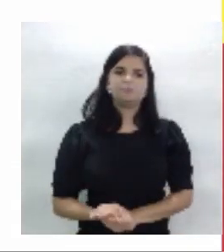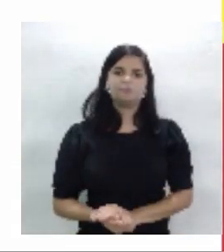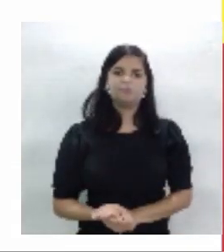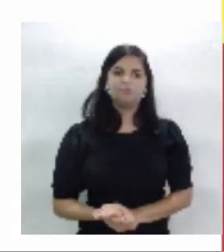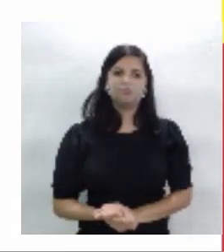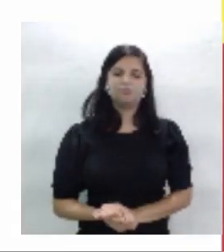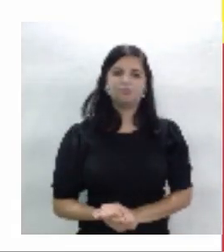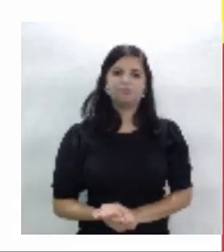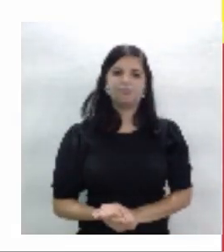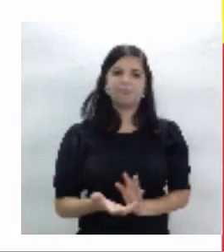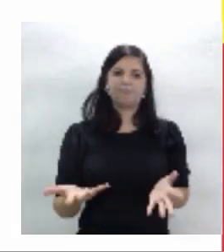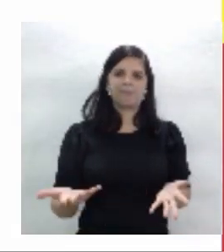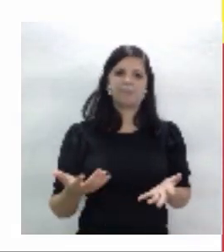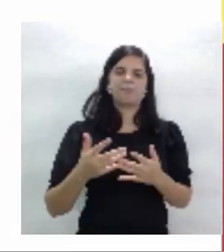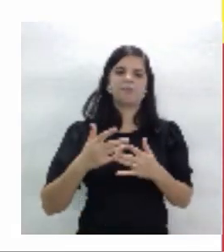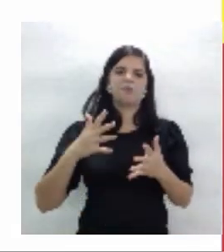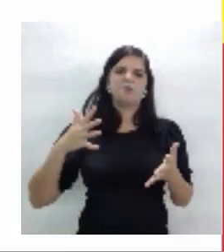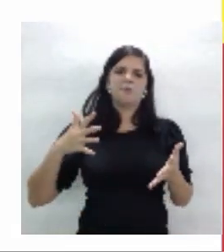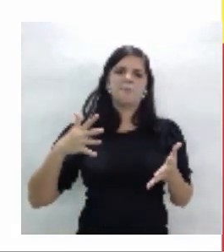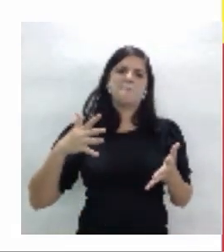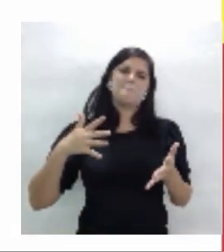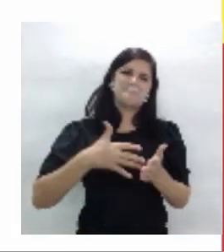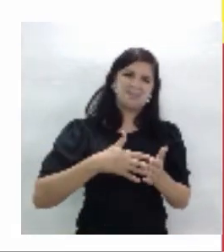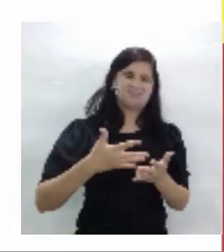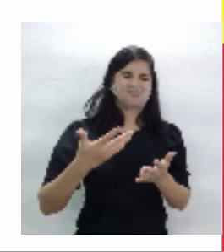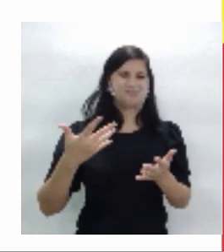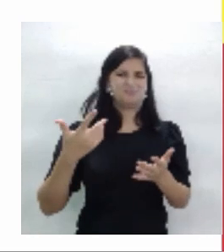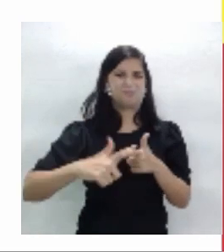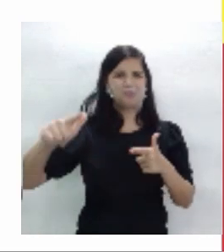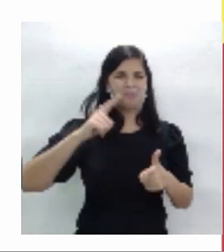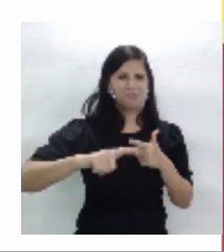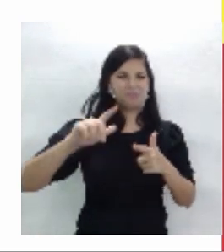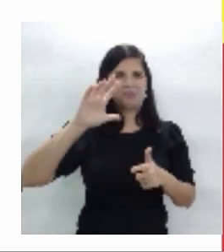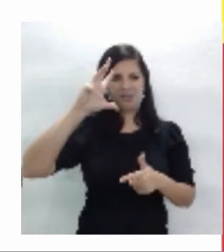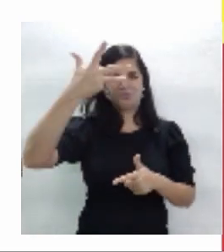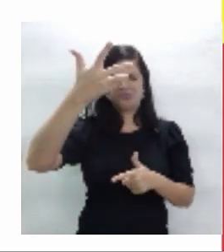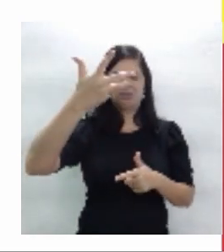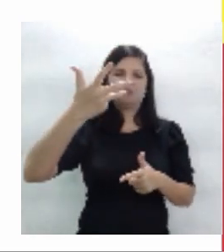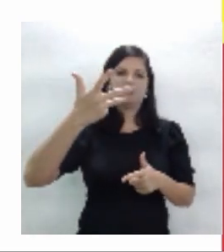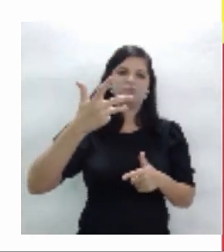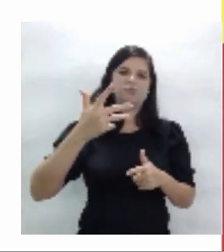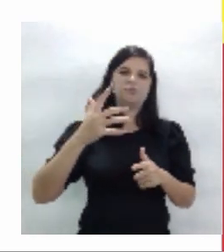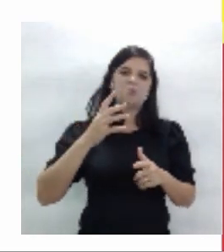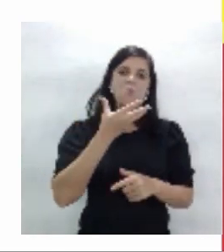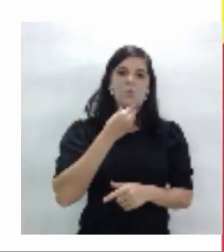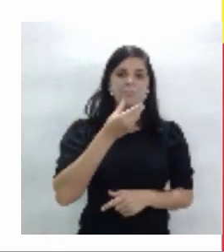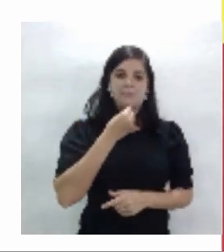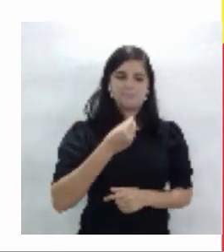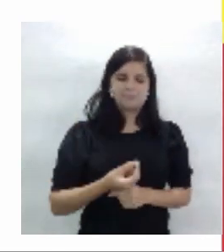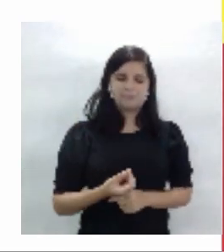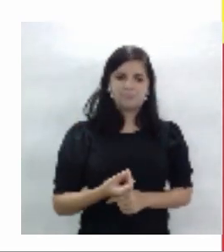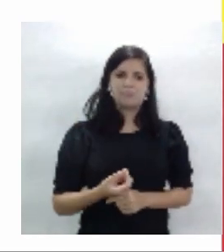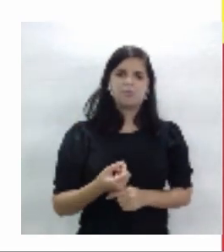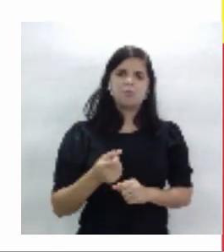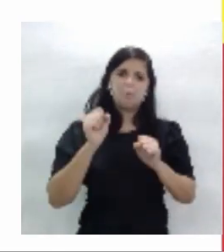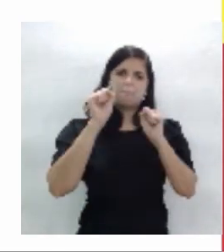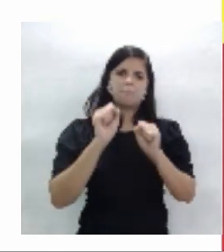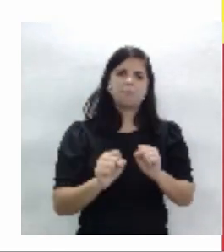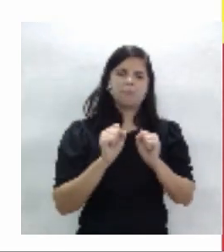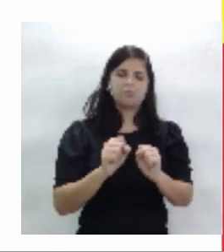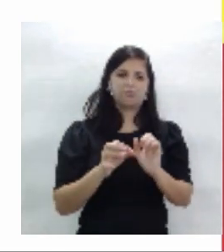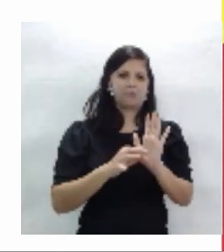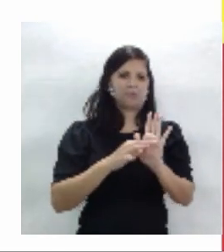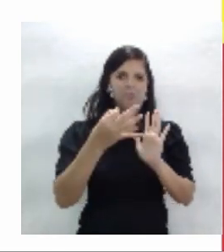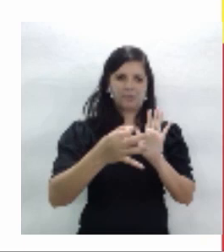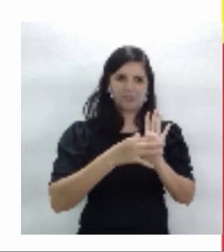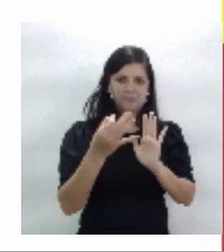lá. Entre os impactos ambientais causados nos ecossistemas pelo homem, podemos citar